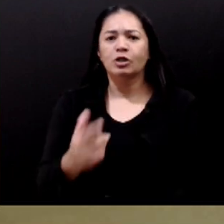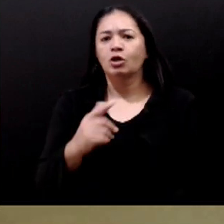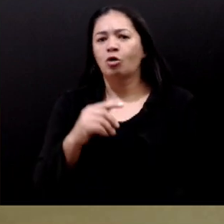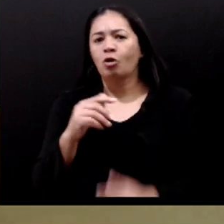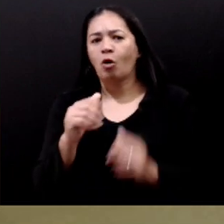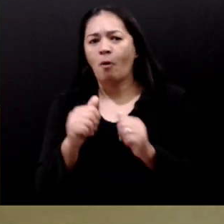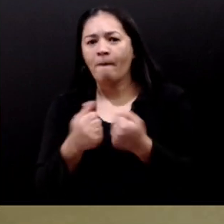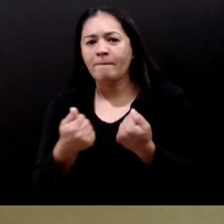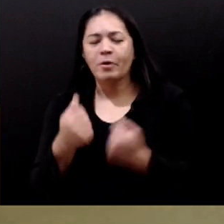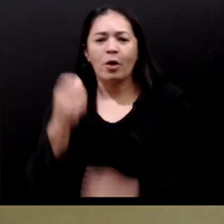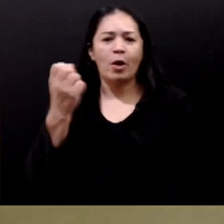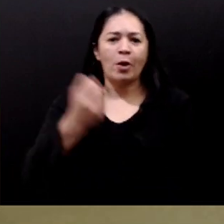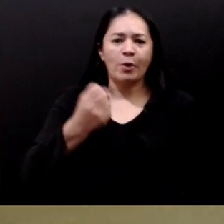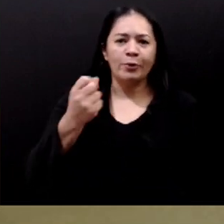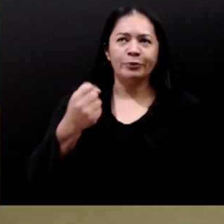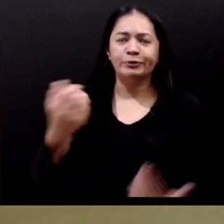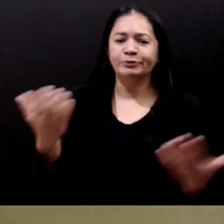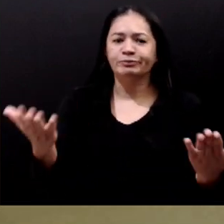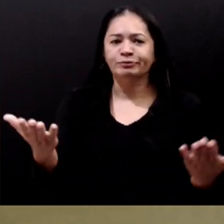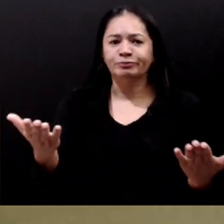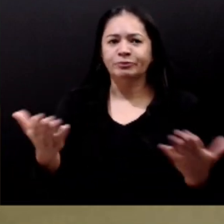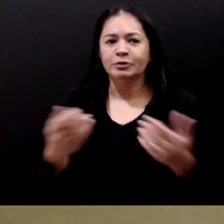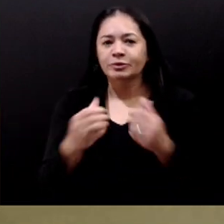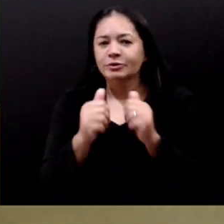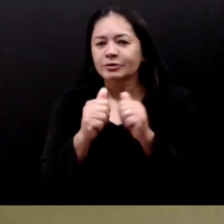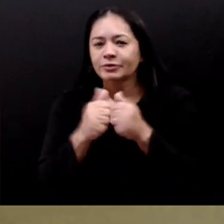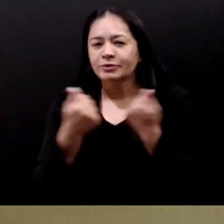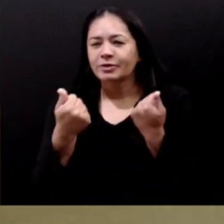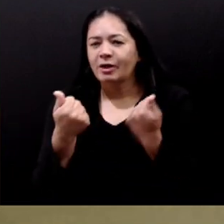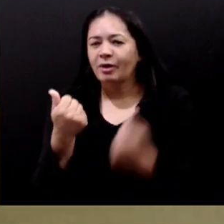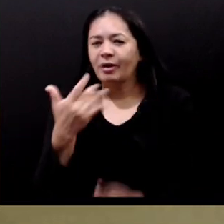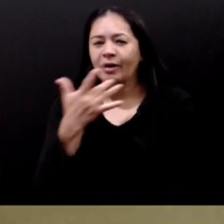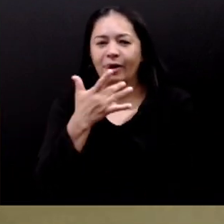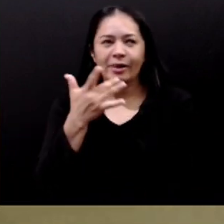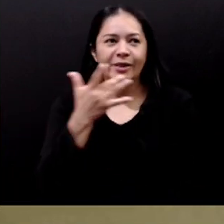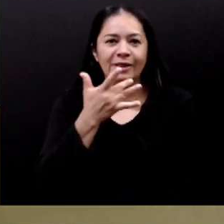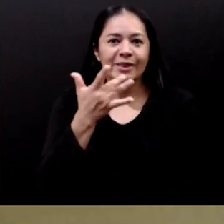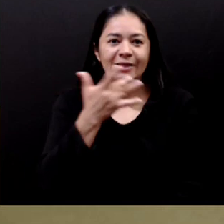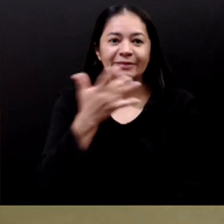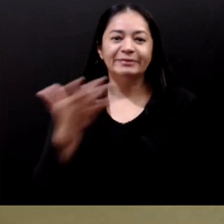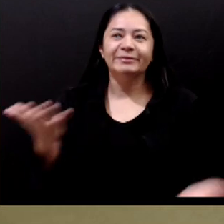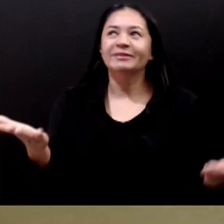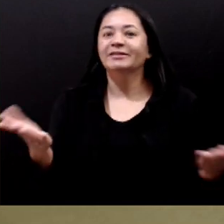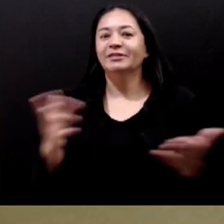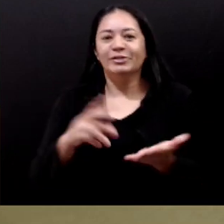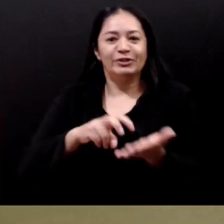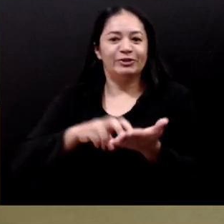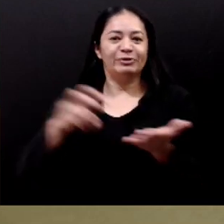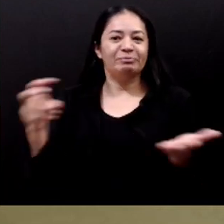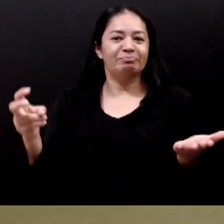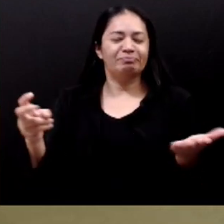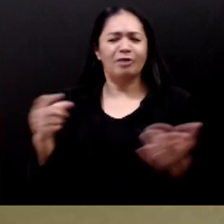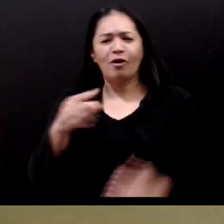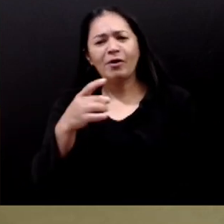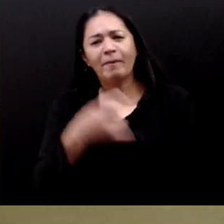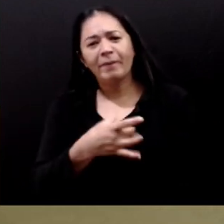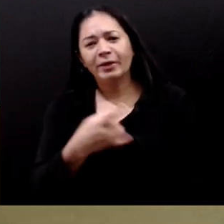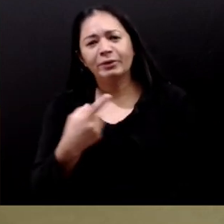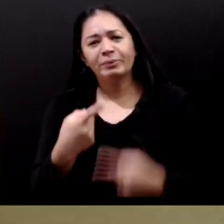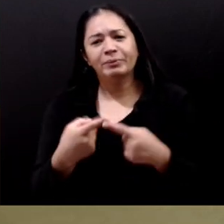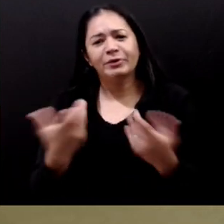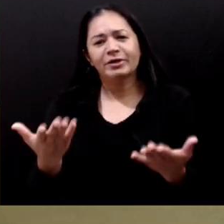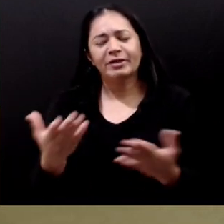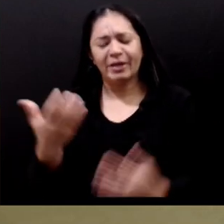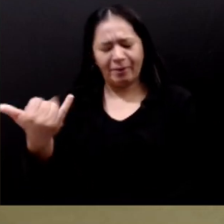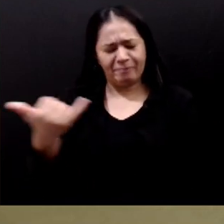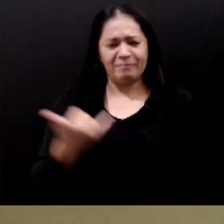lactose, um pão daquele bem gostoso, assim, um pão francês de manhã. Você tem medo por quê? Conta pra gente, porque